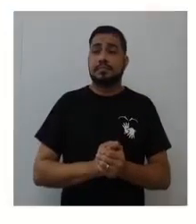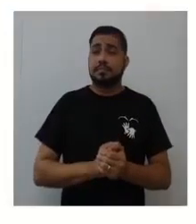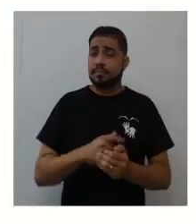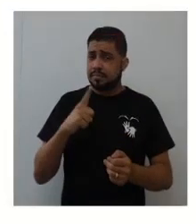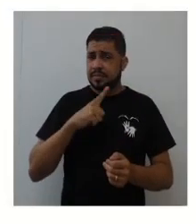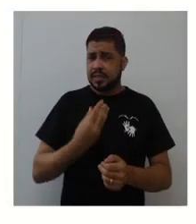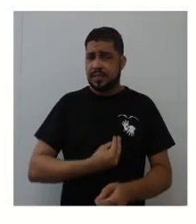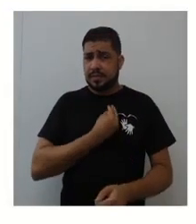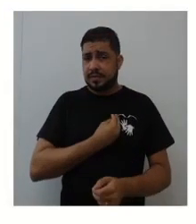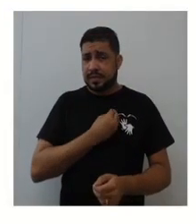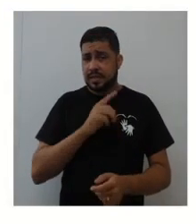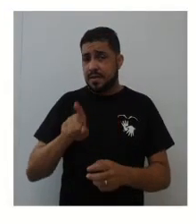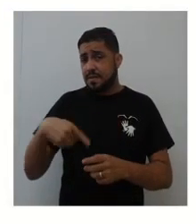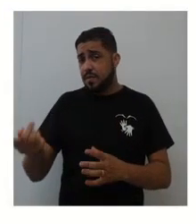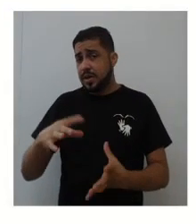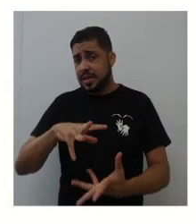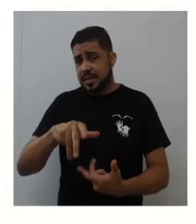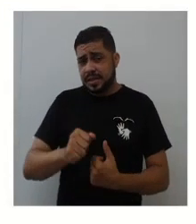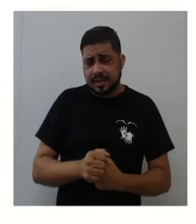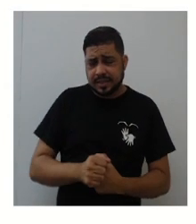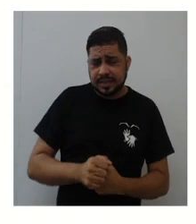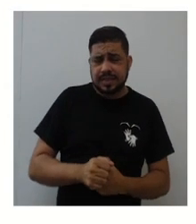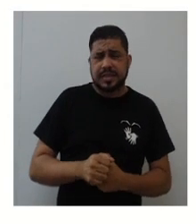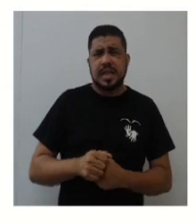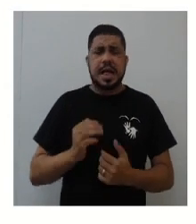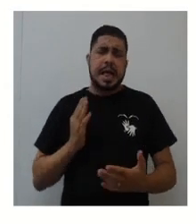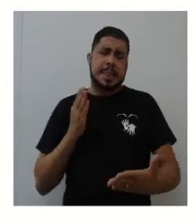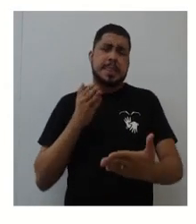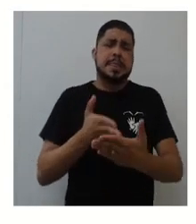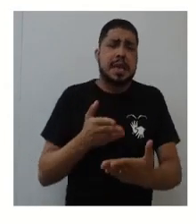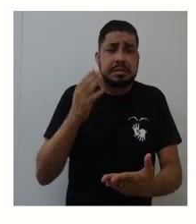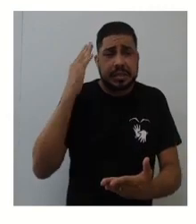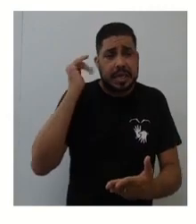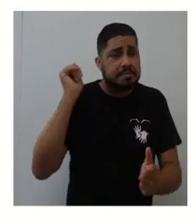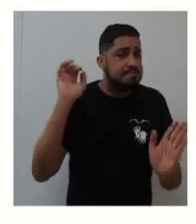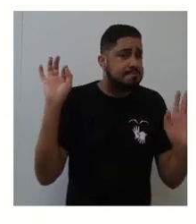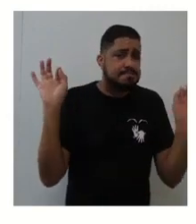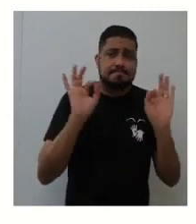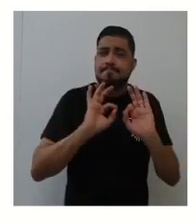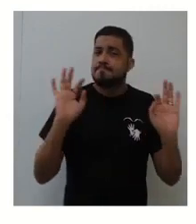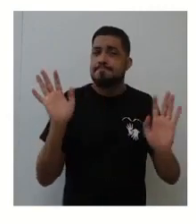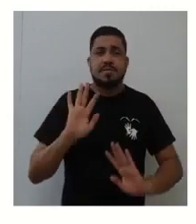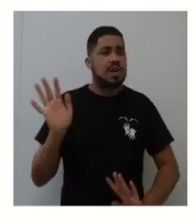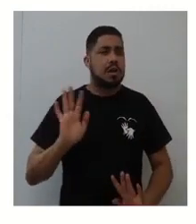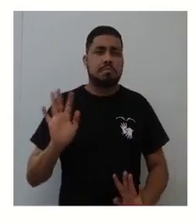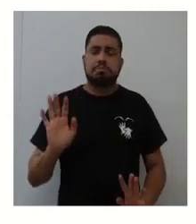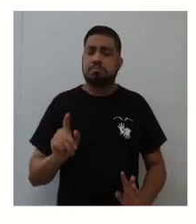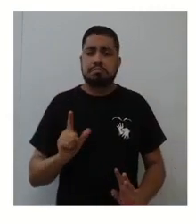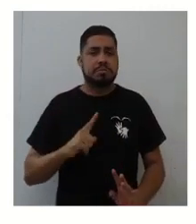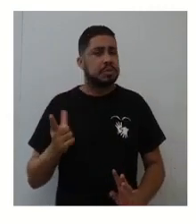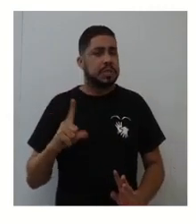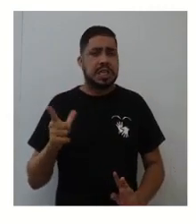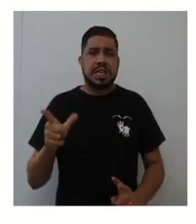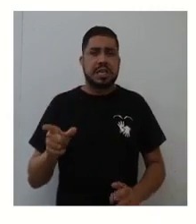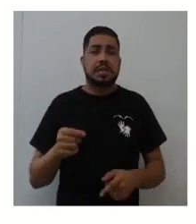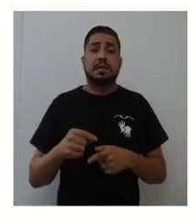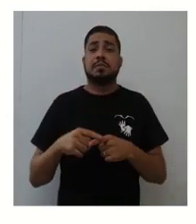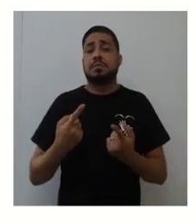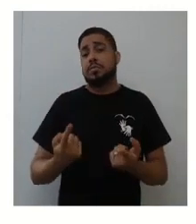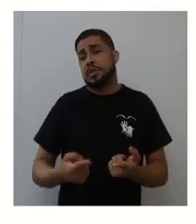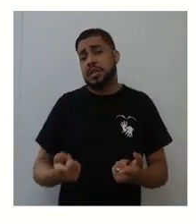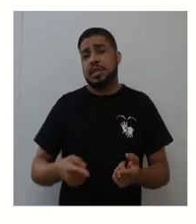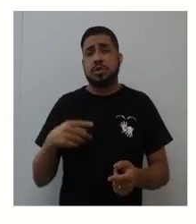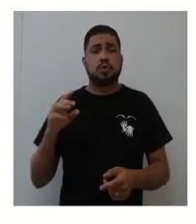Existe vida fora da Terra? E ele diz, até onde se sabe, não existe nenhuma evidência oficial, já que todos os